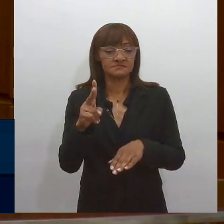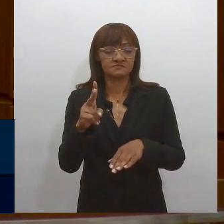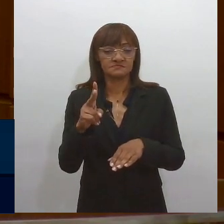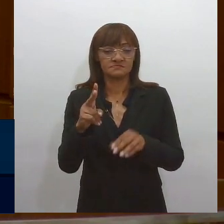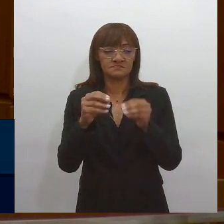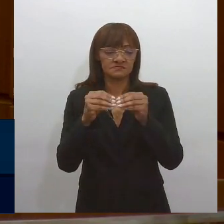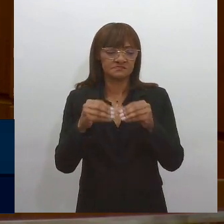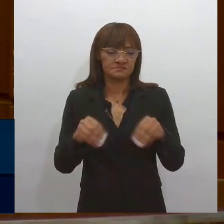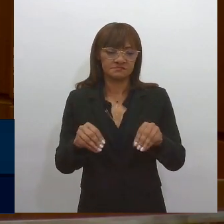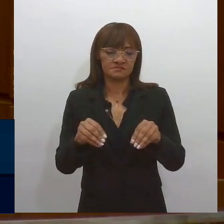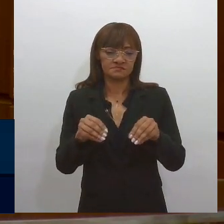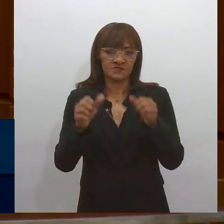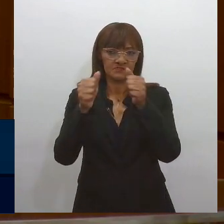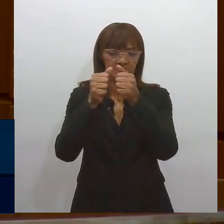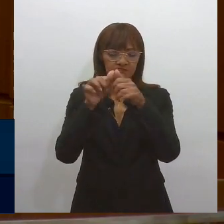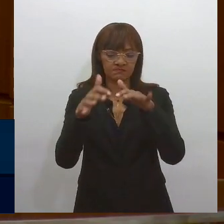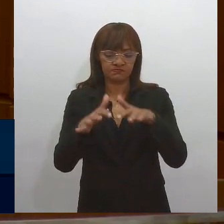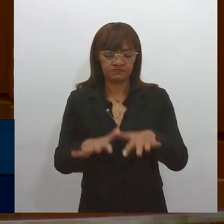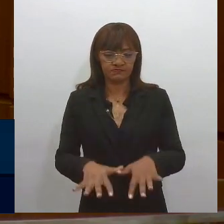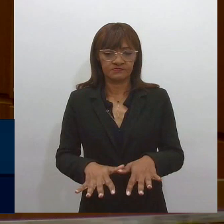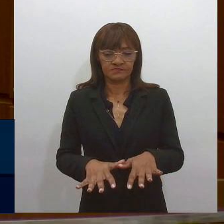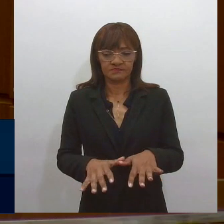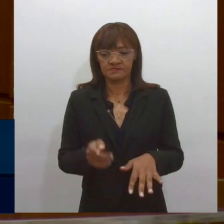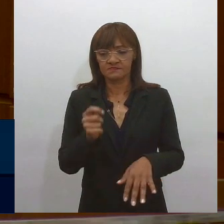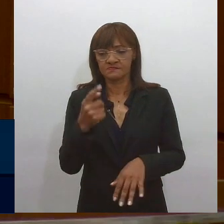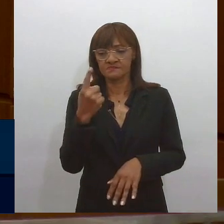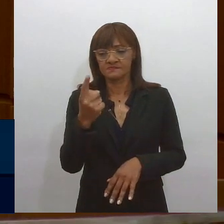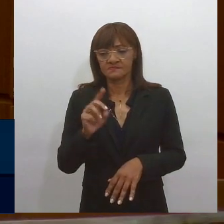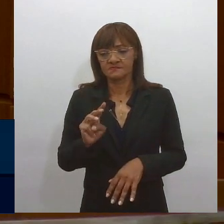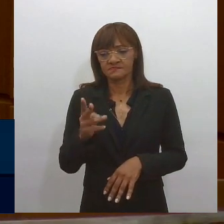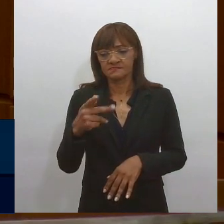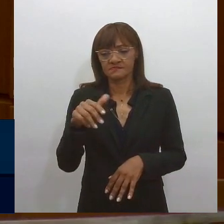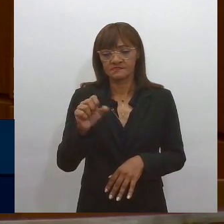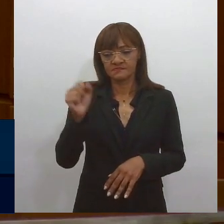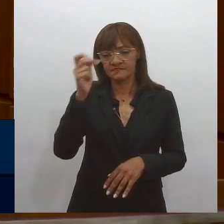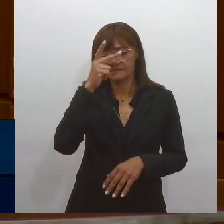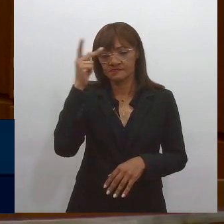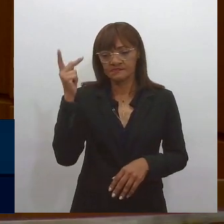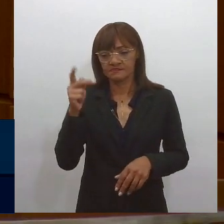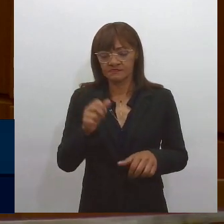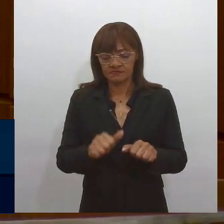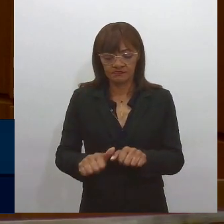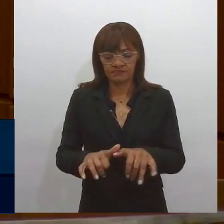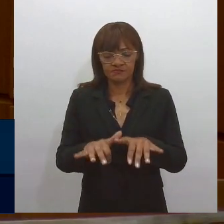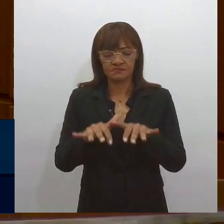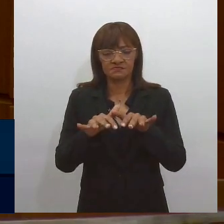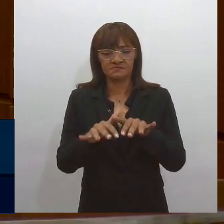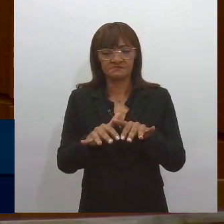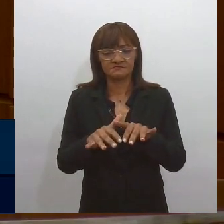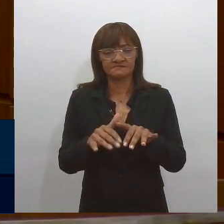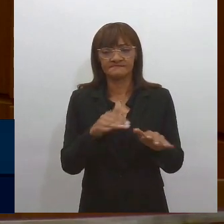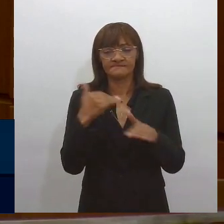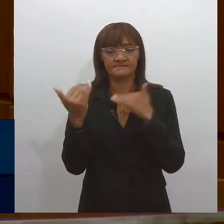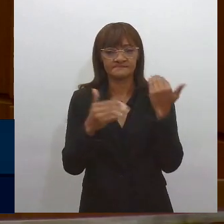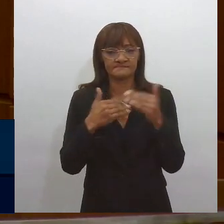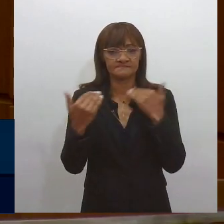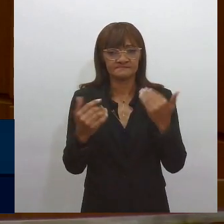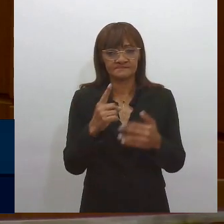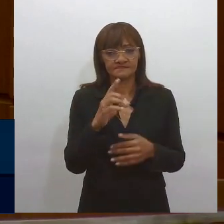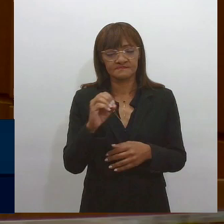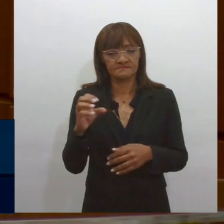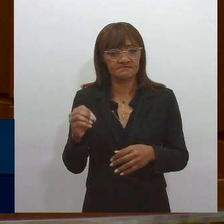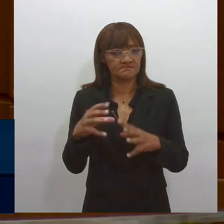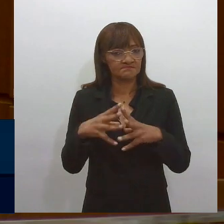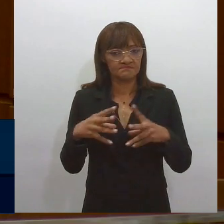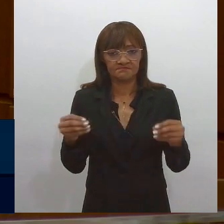afetadas pelas chuvas dezenas de mortos mais de 100 desaparecidos números que ainda podem piorar nos